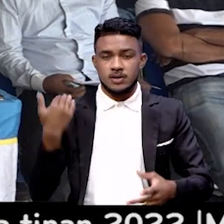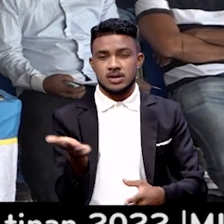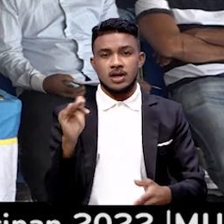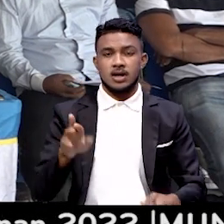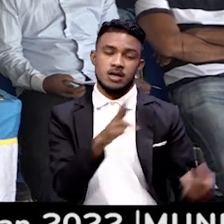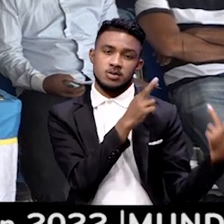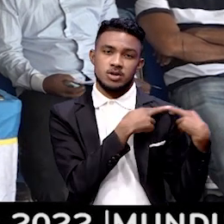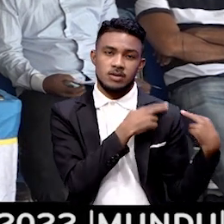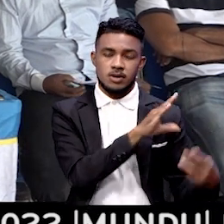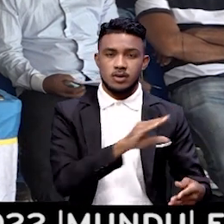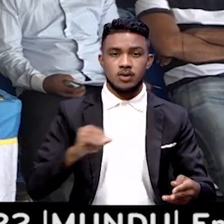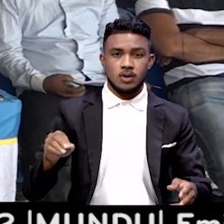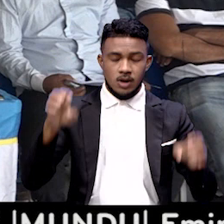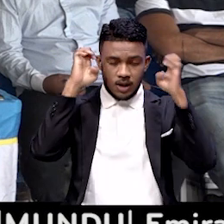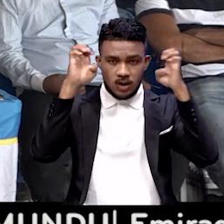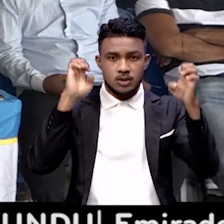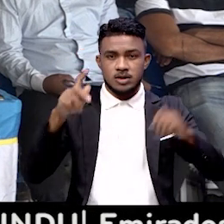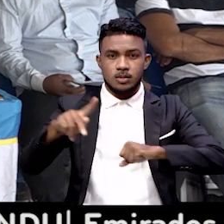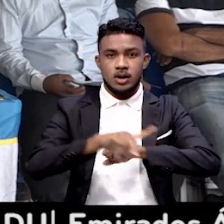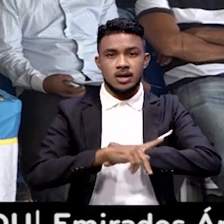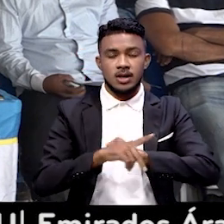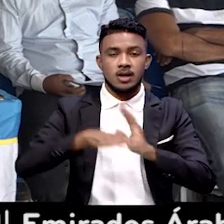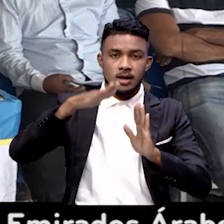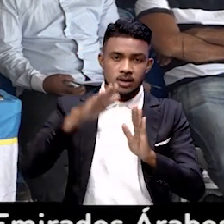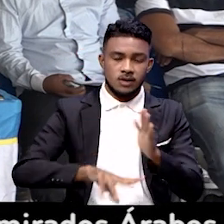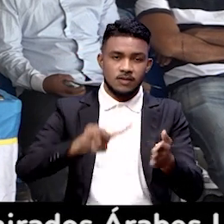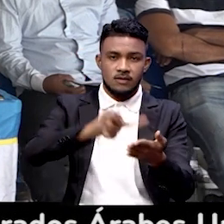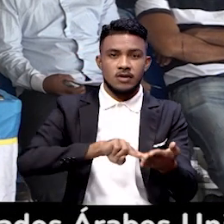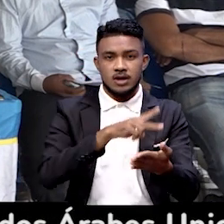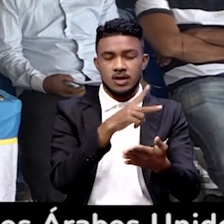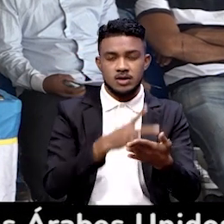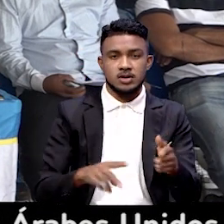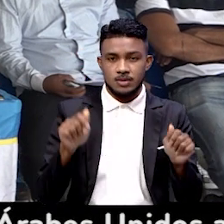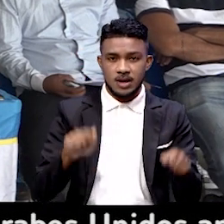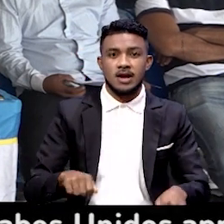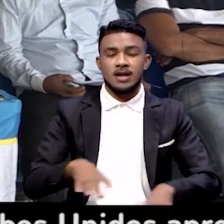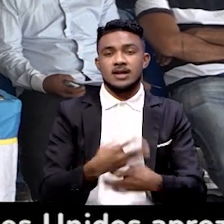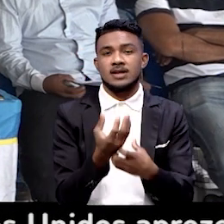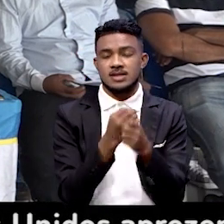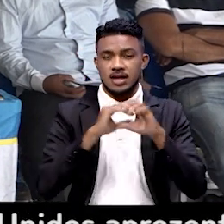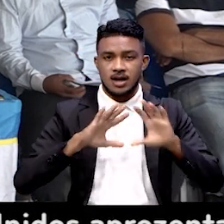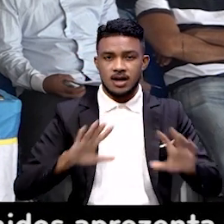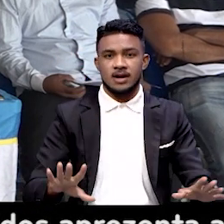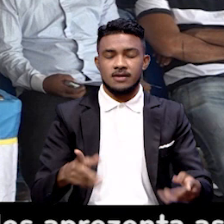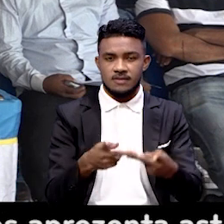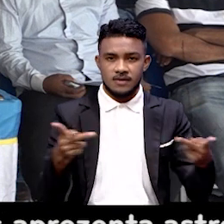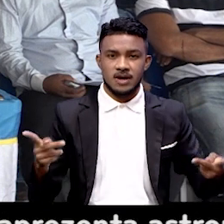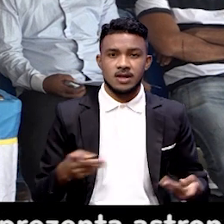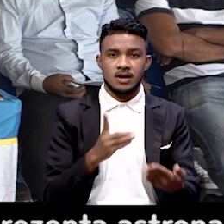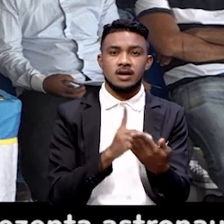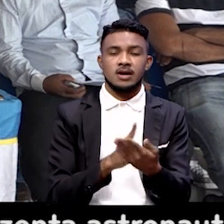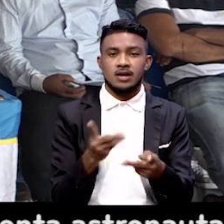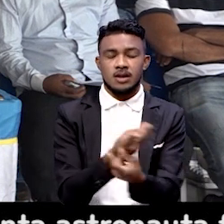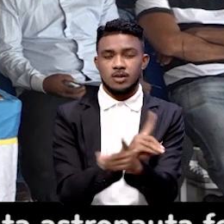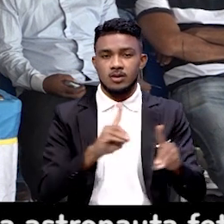no educação política, pode evitar actos violentos, nebebel estraga ambiente e democracia, no contra lei